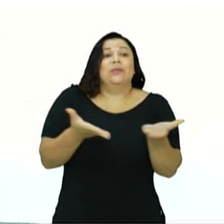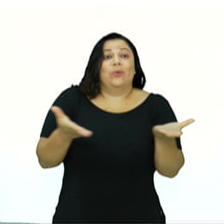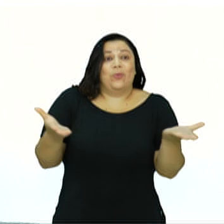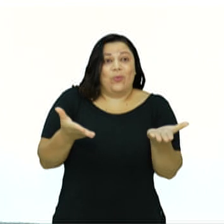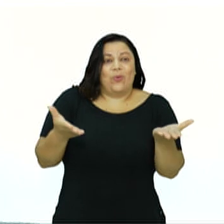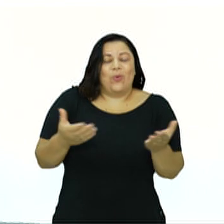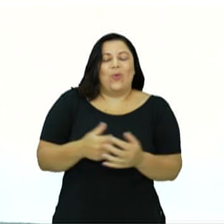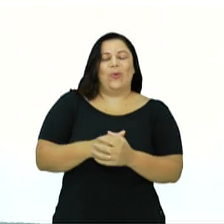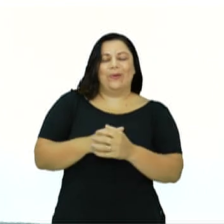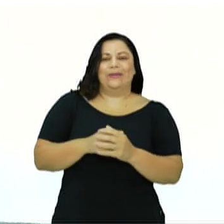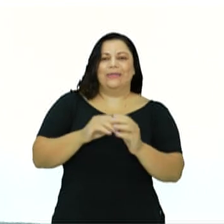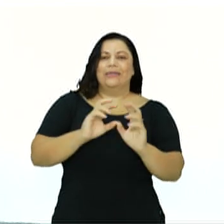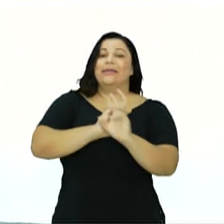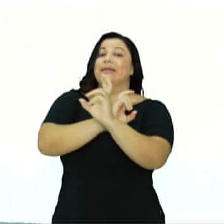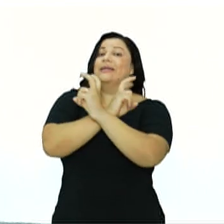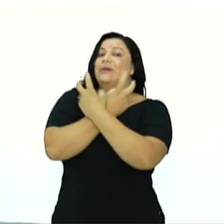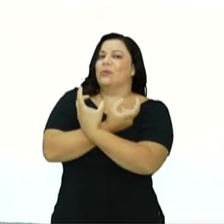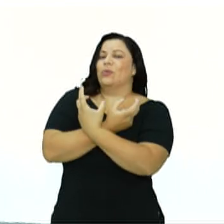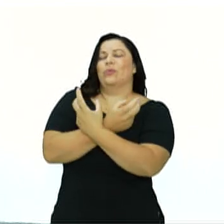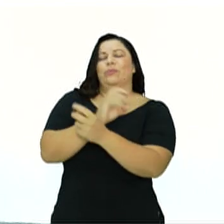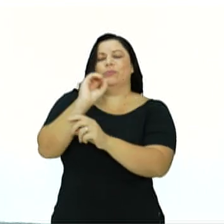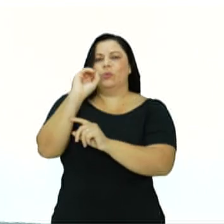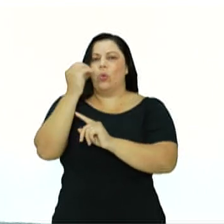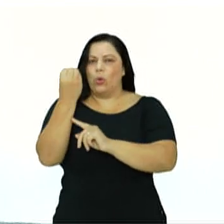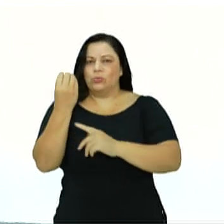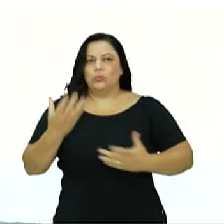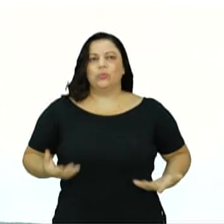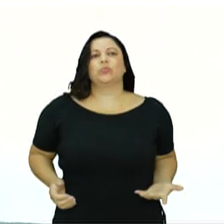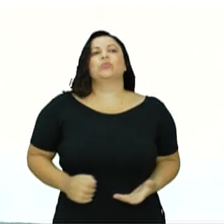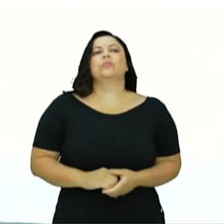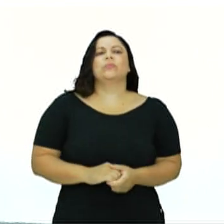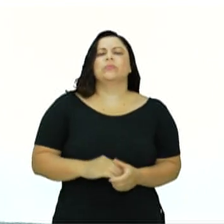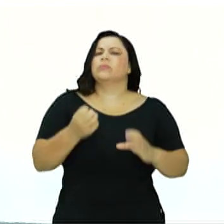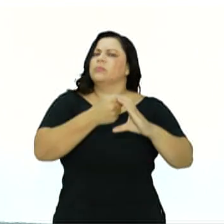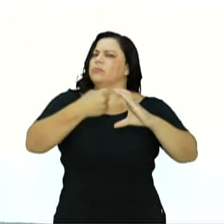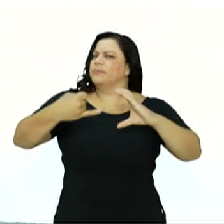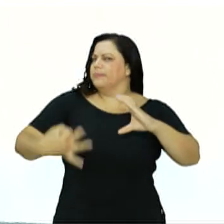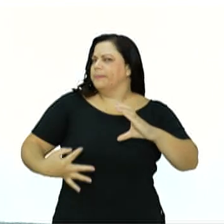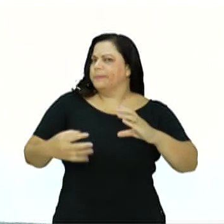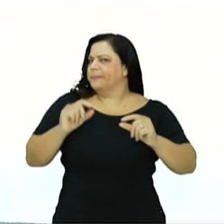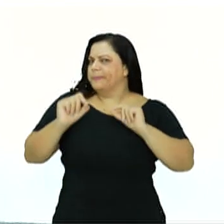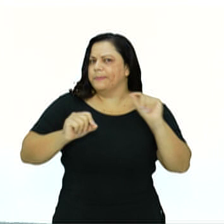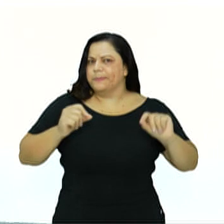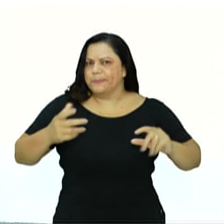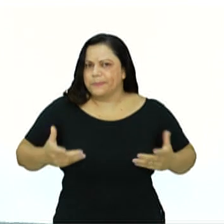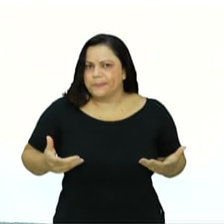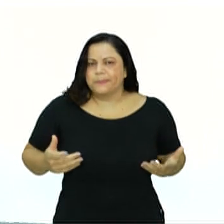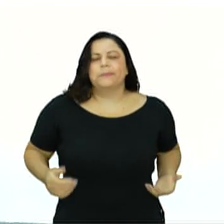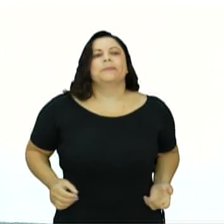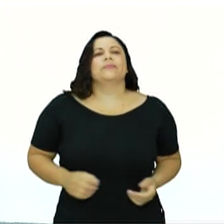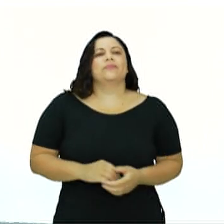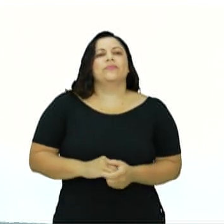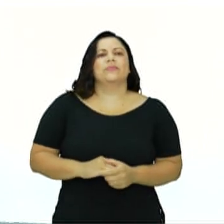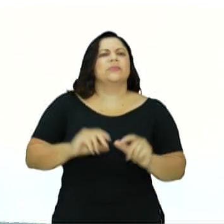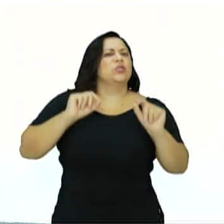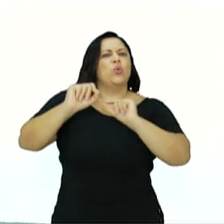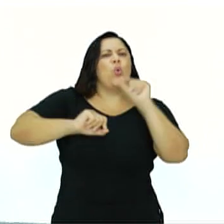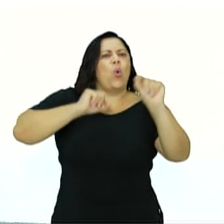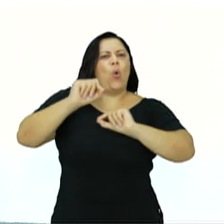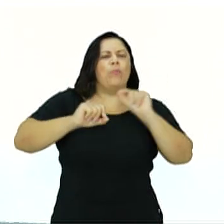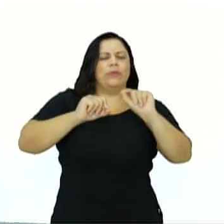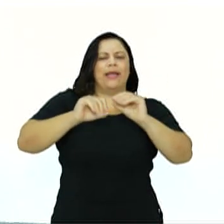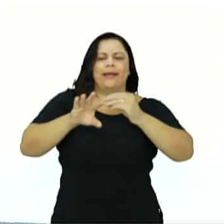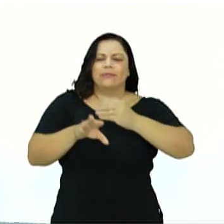entra no conjuntivo ósseo, Quais são as características desse tecido? Isso aí a gente vai ver também. E como funciona o processo